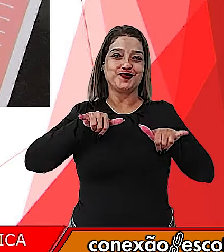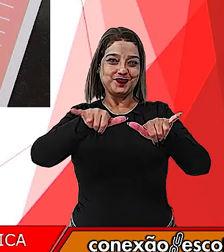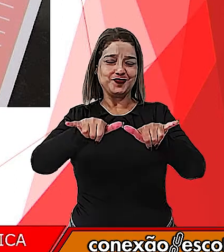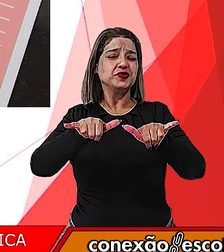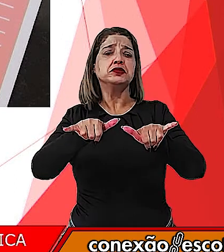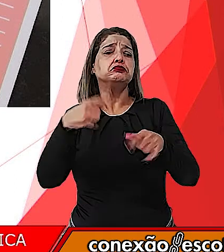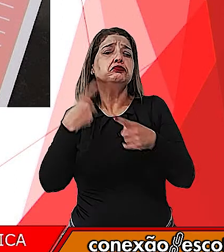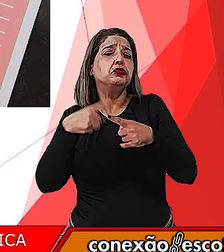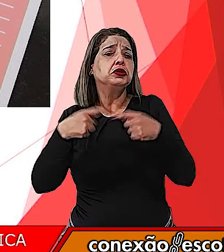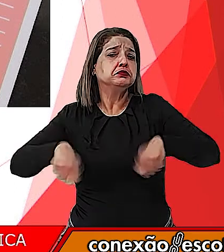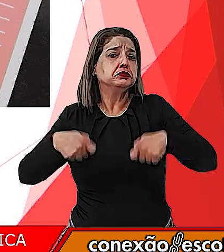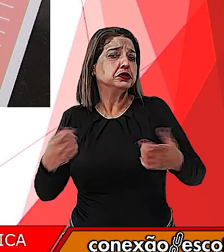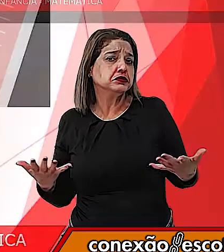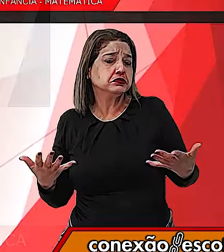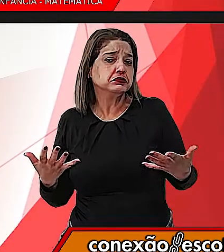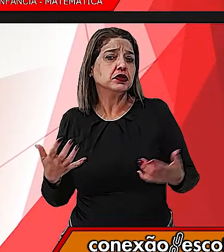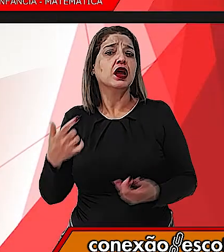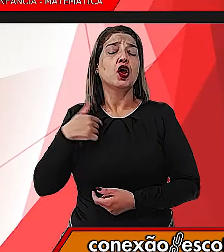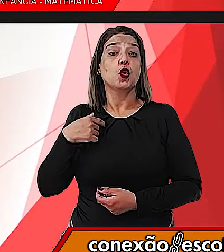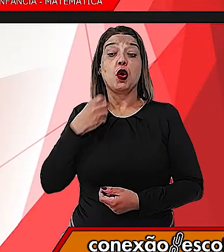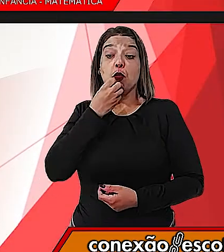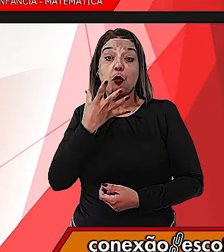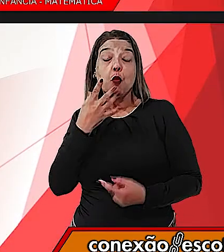ao supermercado? Quais as vantagens?